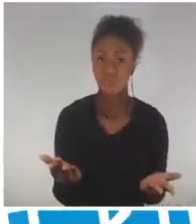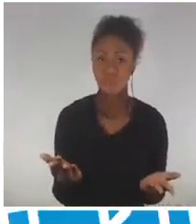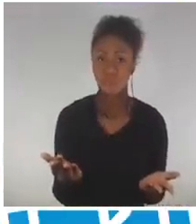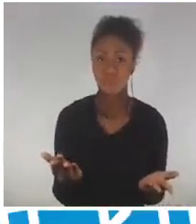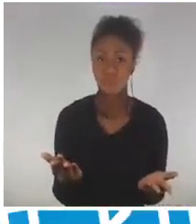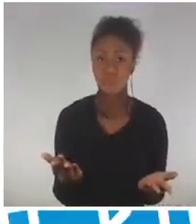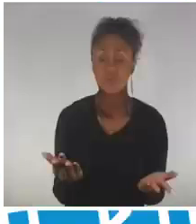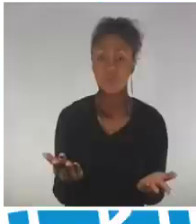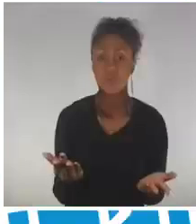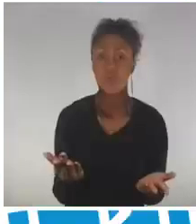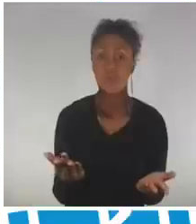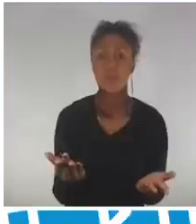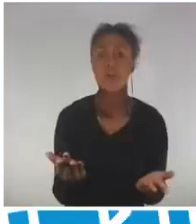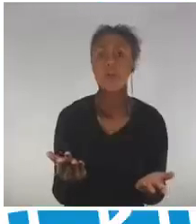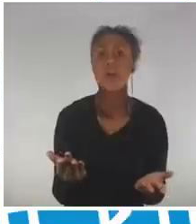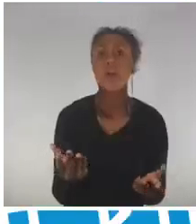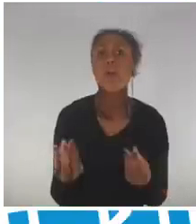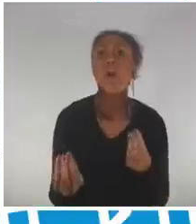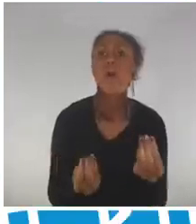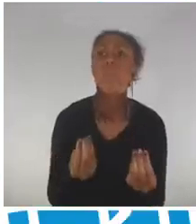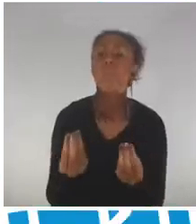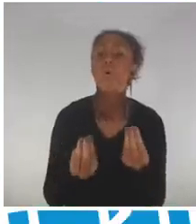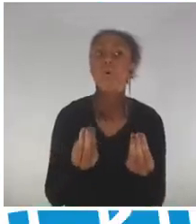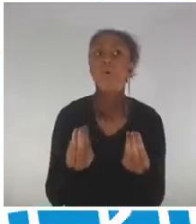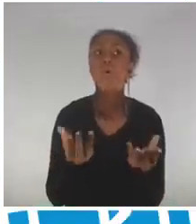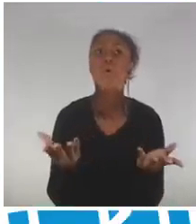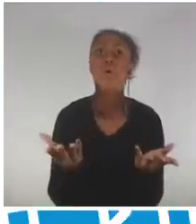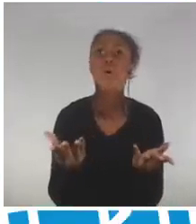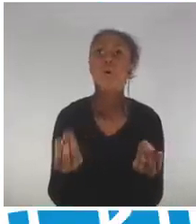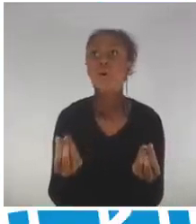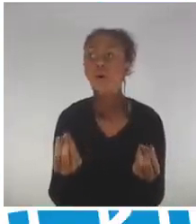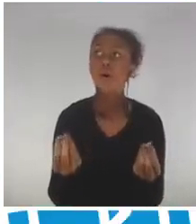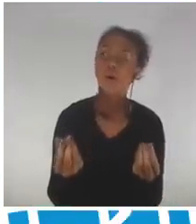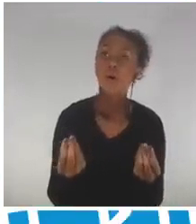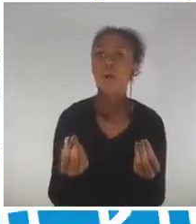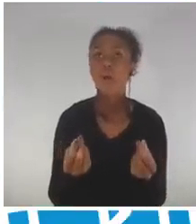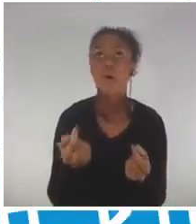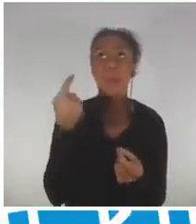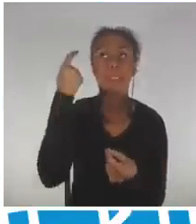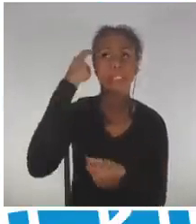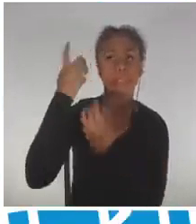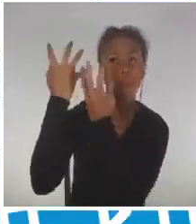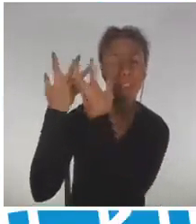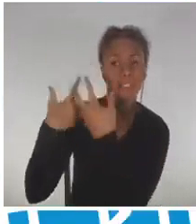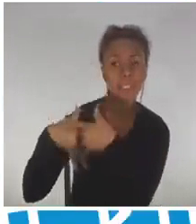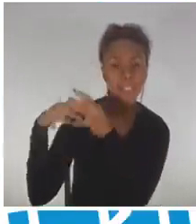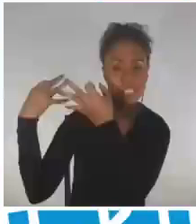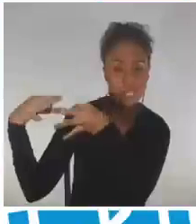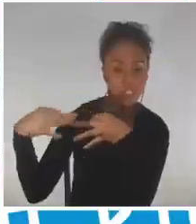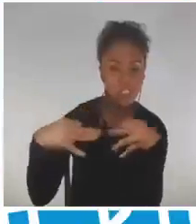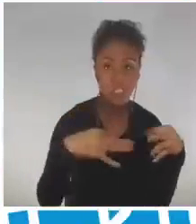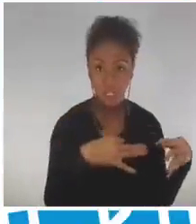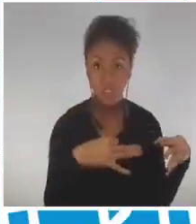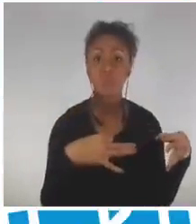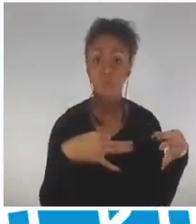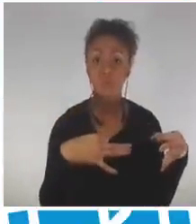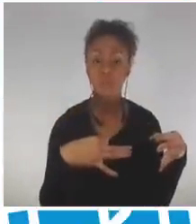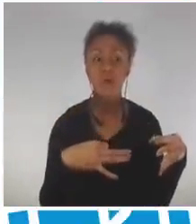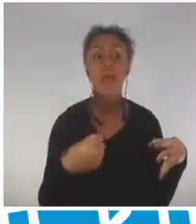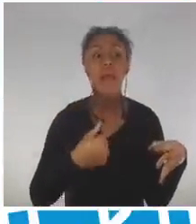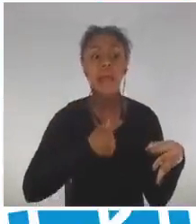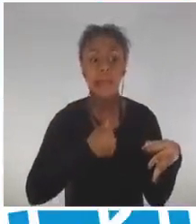ideia bastante, uma ideia construída, né, bastante sólida, de o que eu irei fazer com